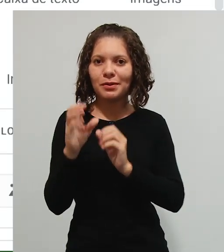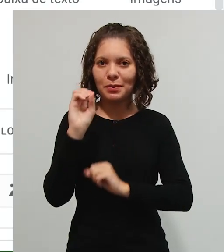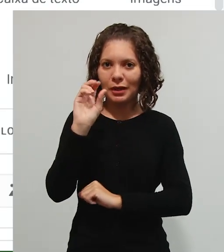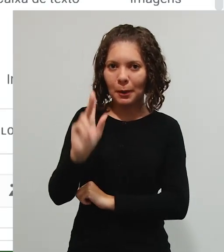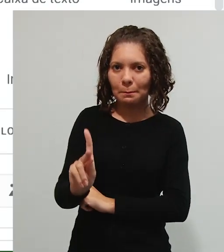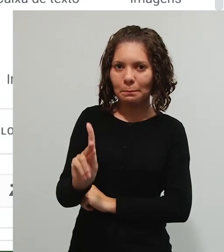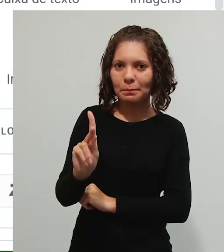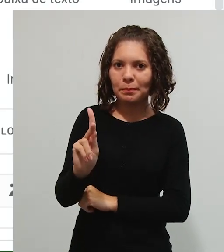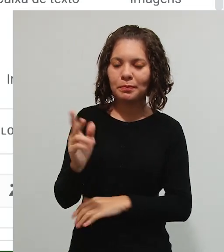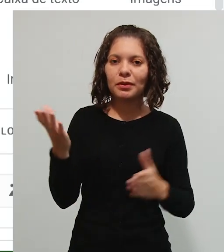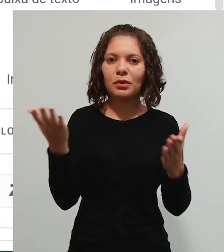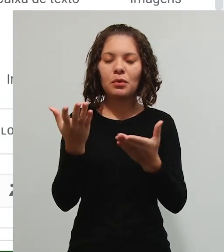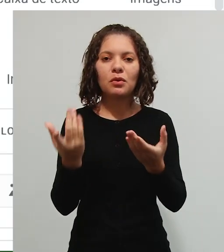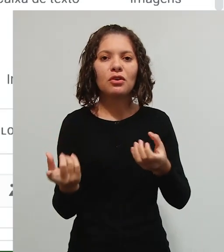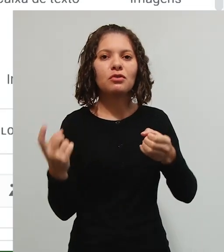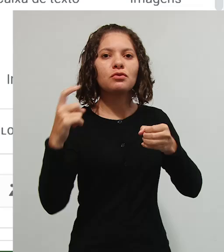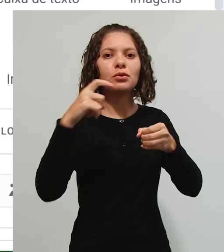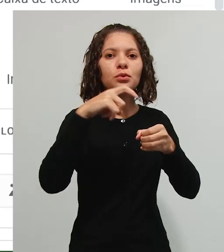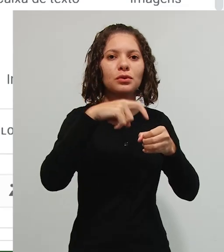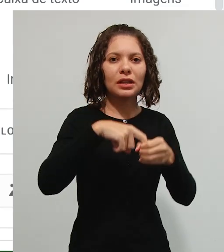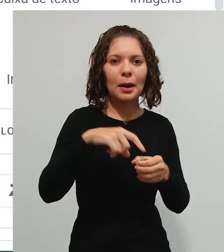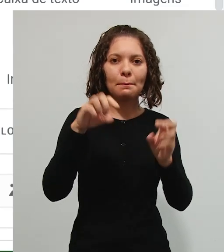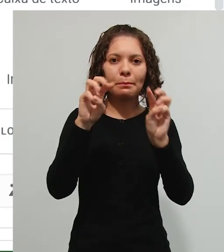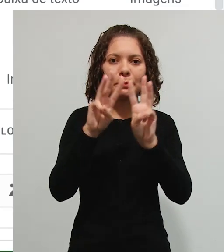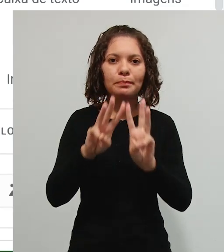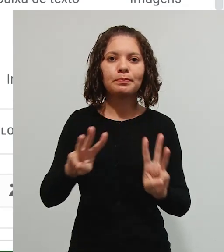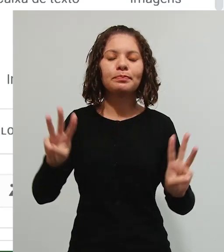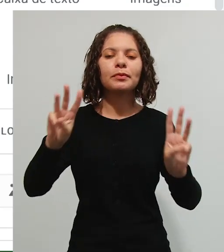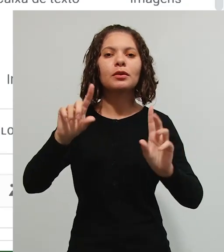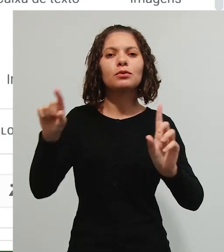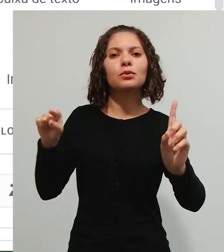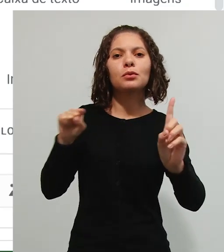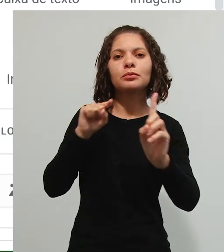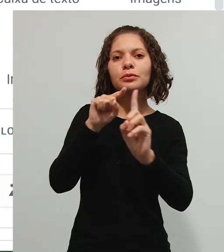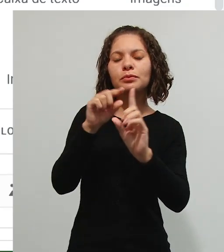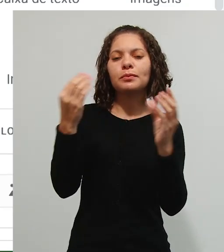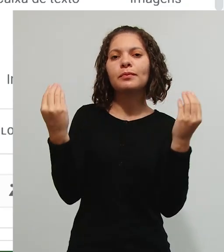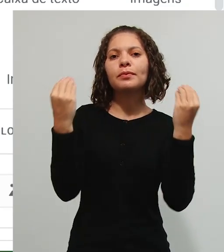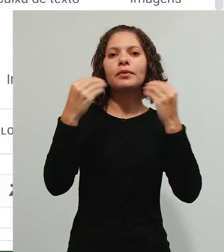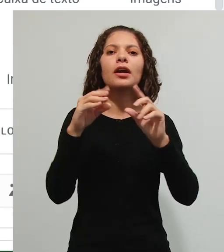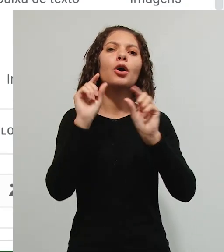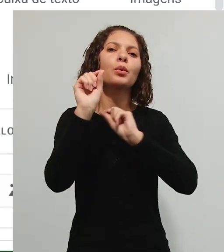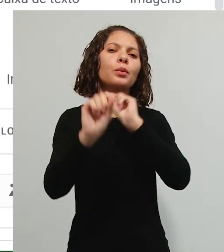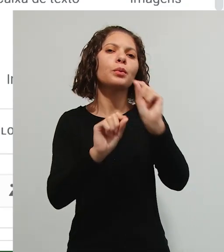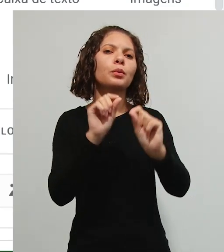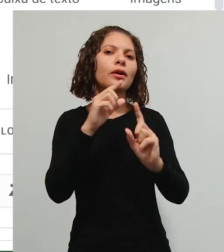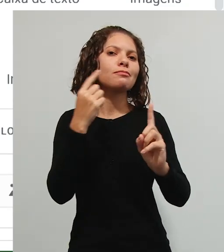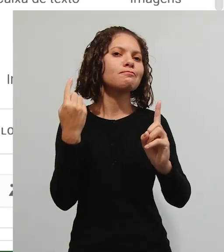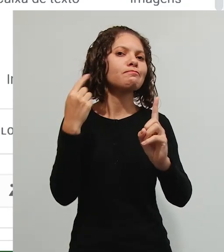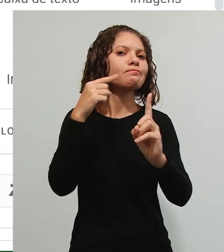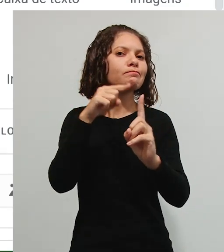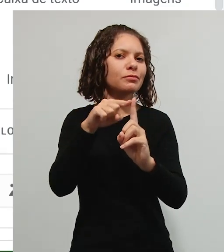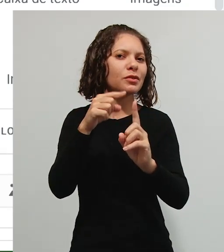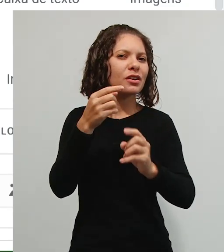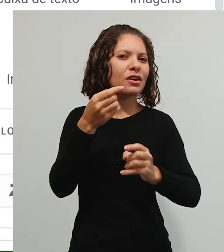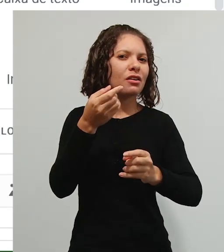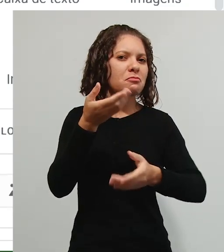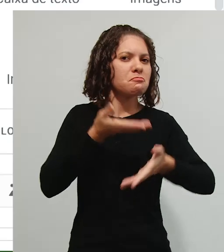objetivo do seu trabalho? O objetivo do seu trabalho é o quê? Compartilhar Você vai escrever o objetivo,